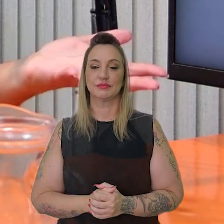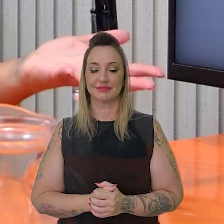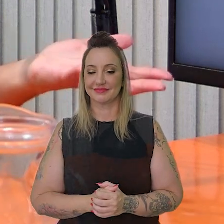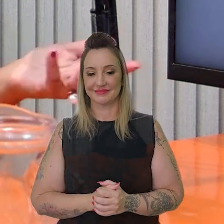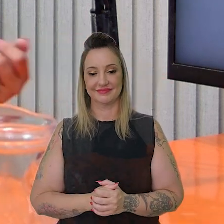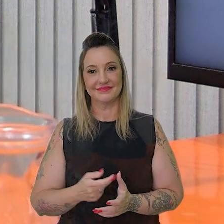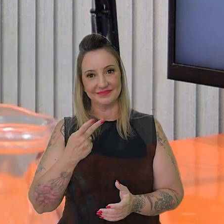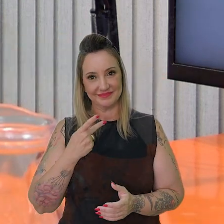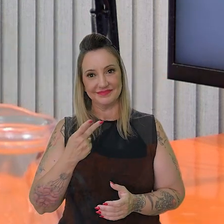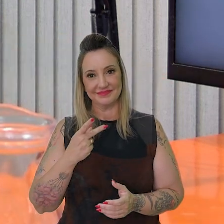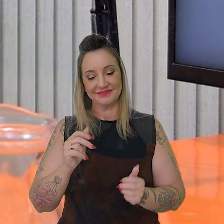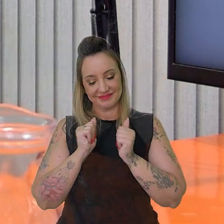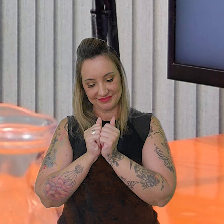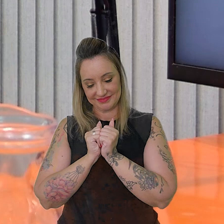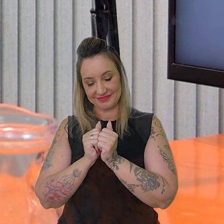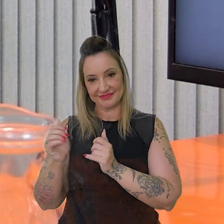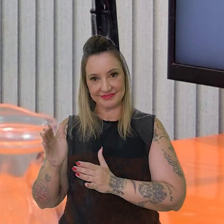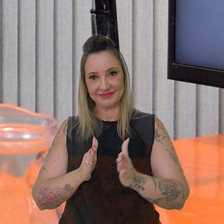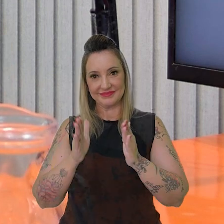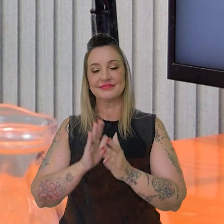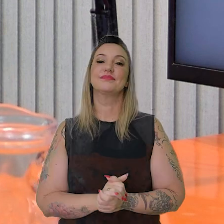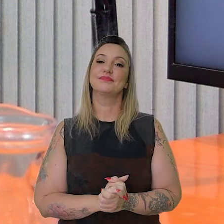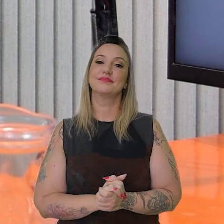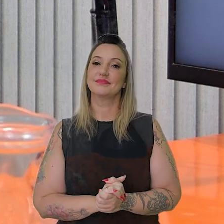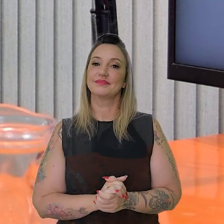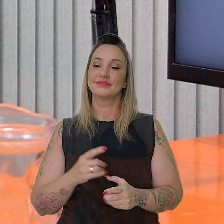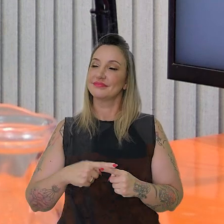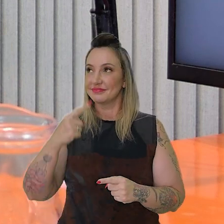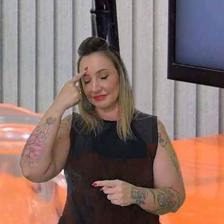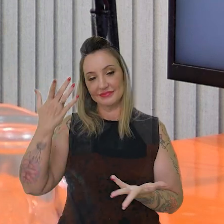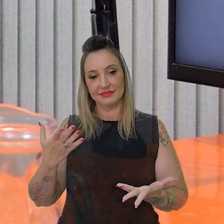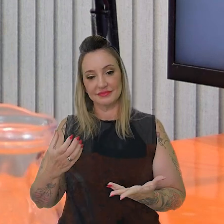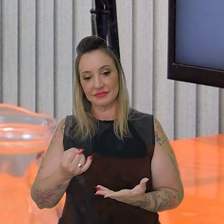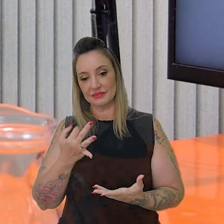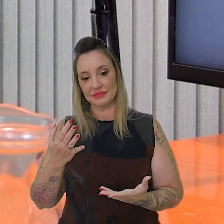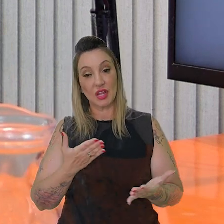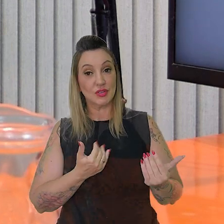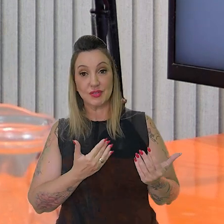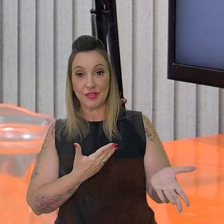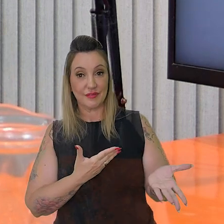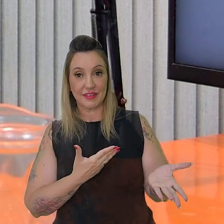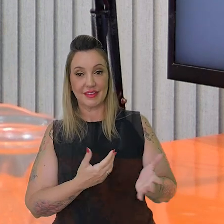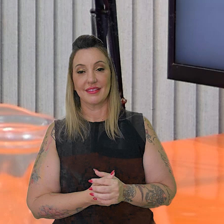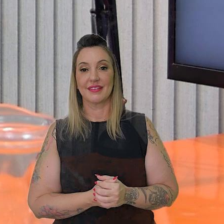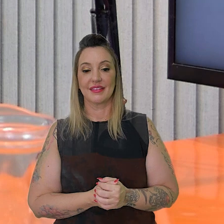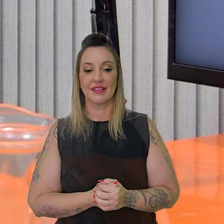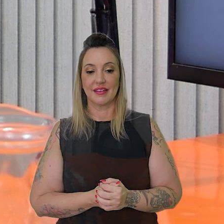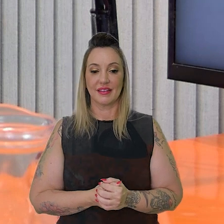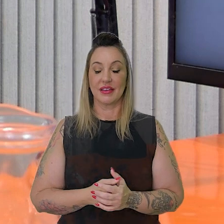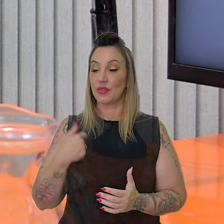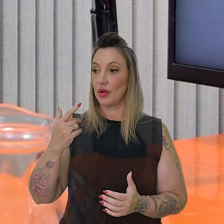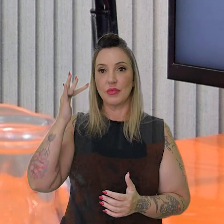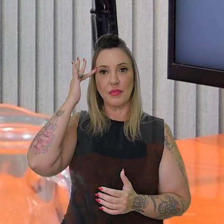Sim ficamos Ness dessa trilha nesse caminho porque eh fico pensando gente como era jovem né